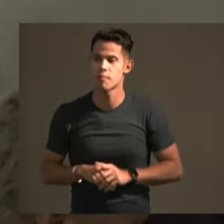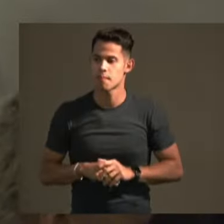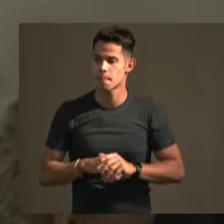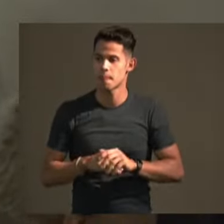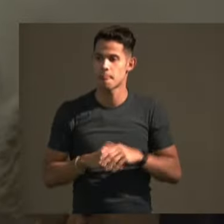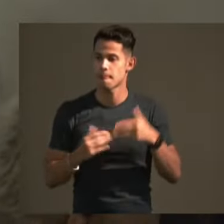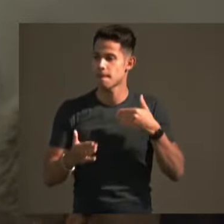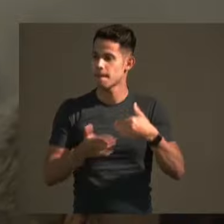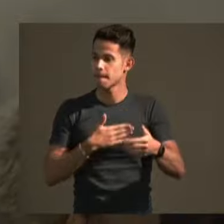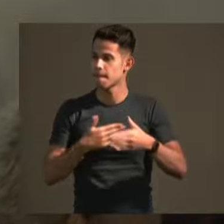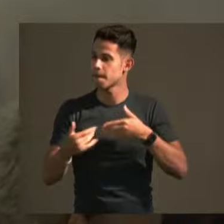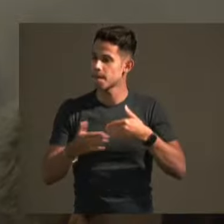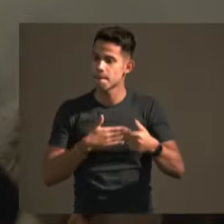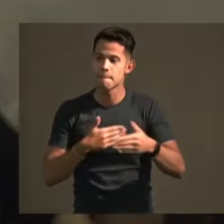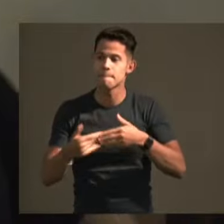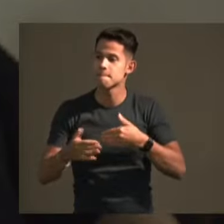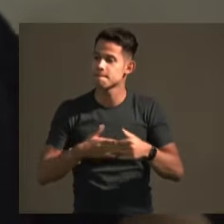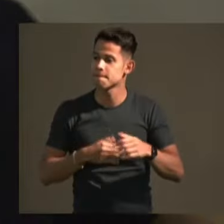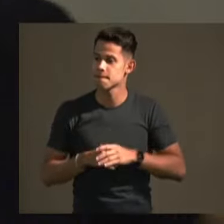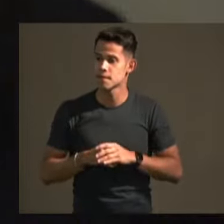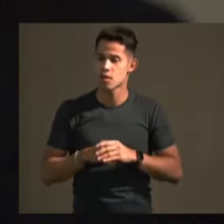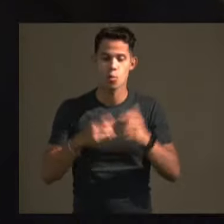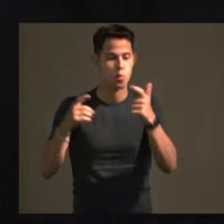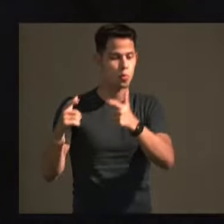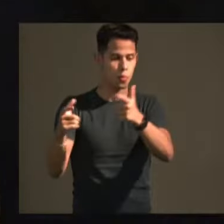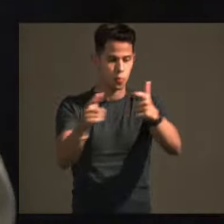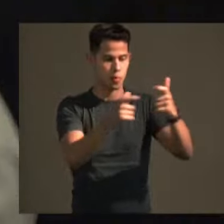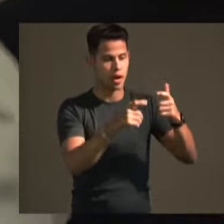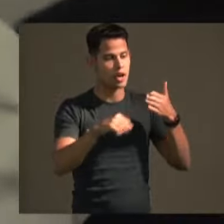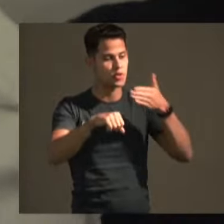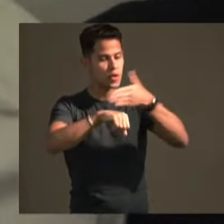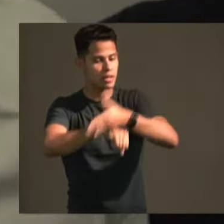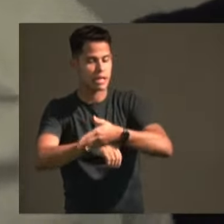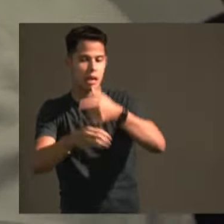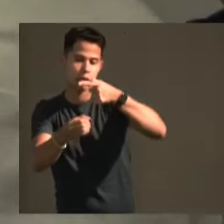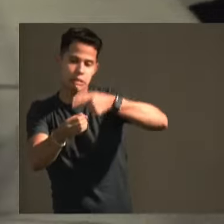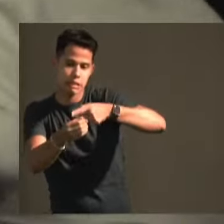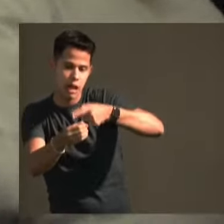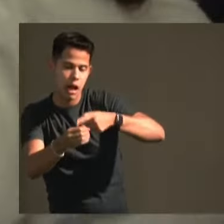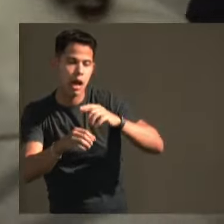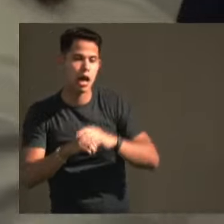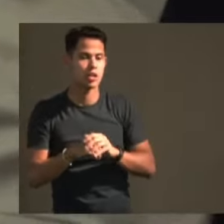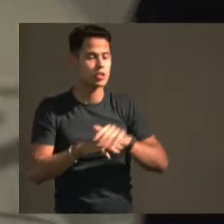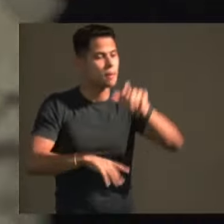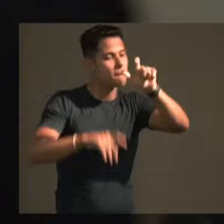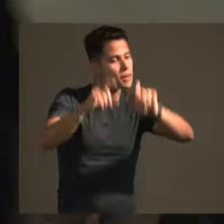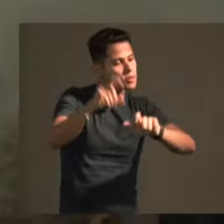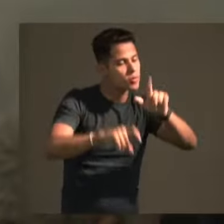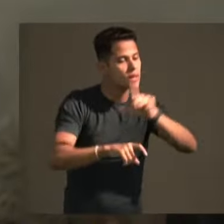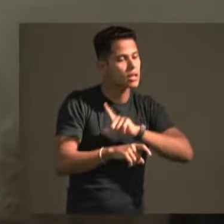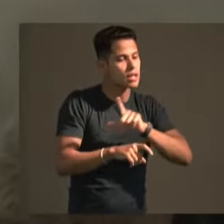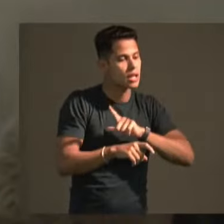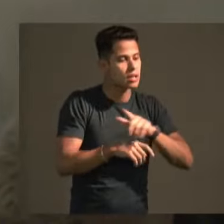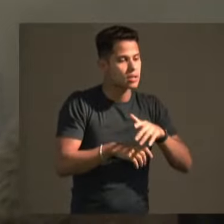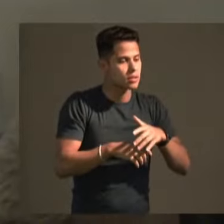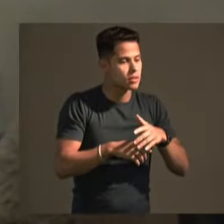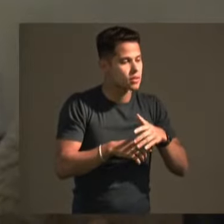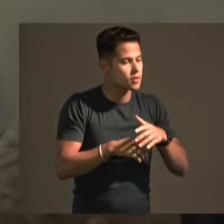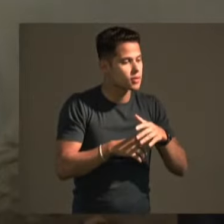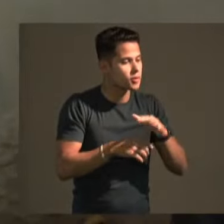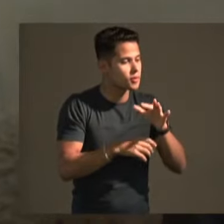pequenos, instalados nos pontos de acesso às cidades, as pessoas que têm ostomia, chegar e poder